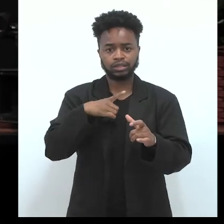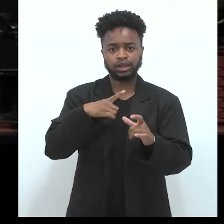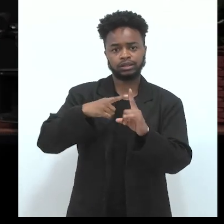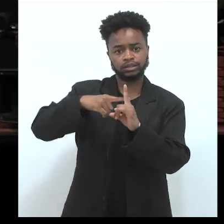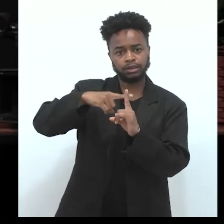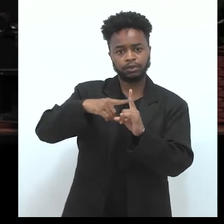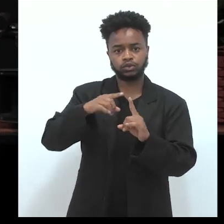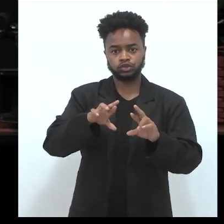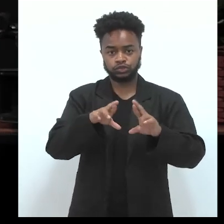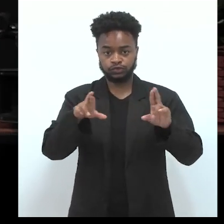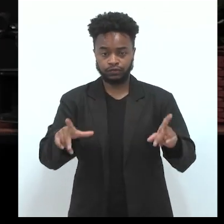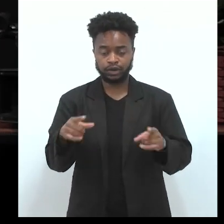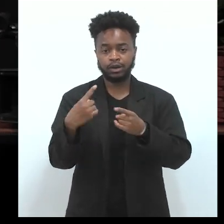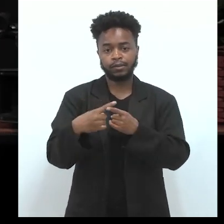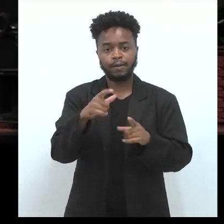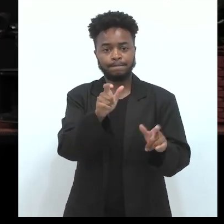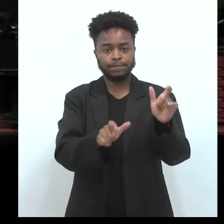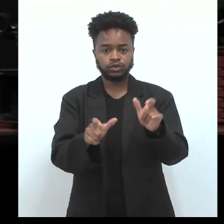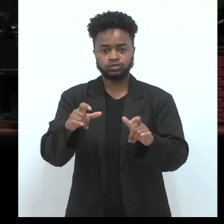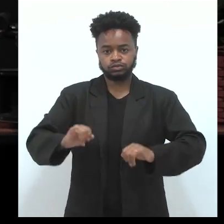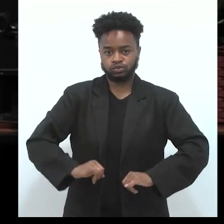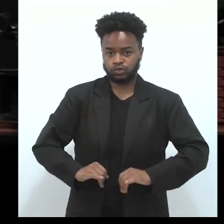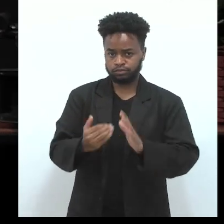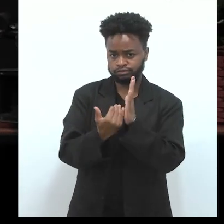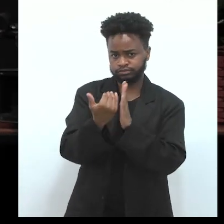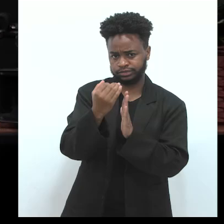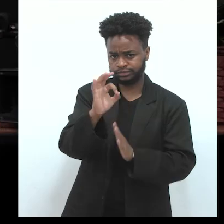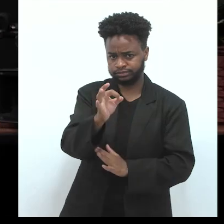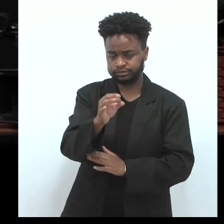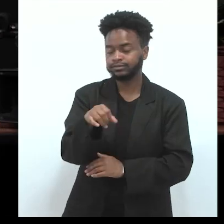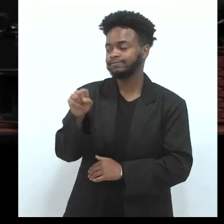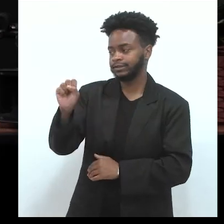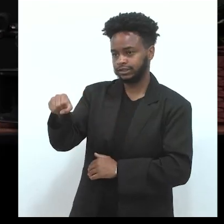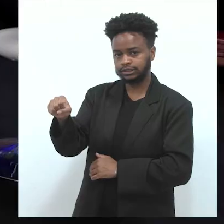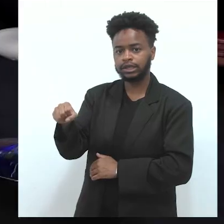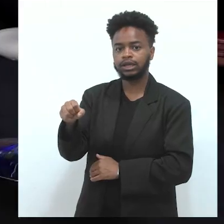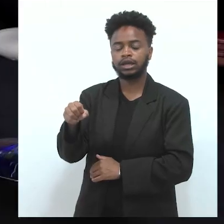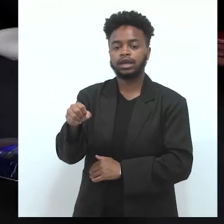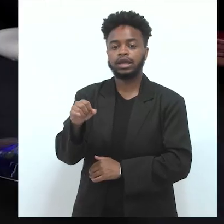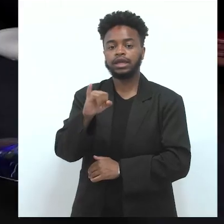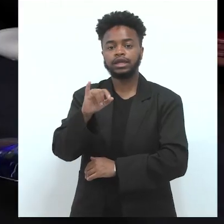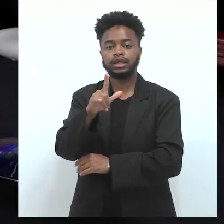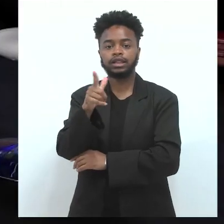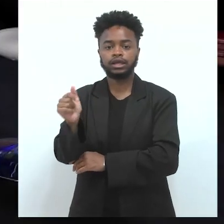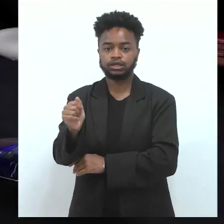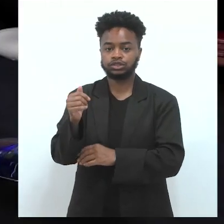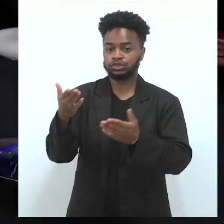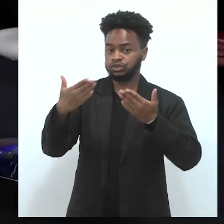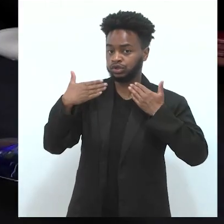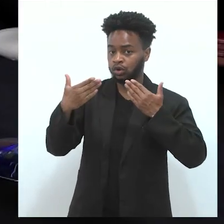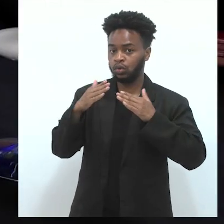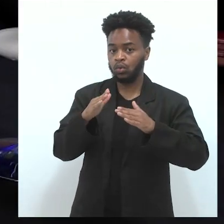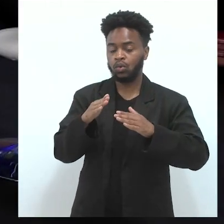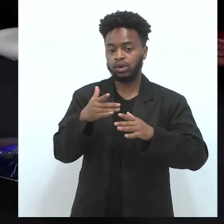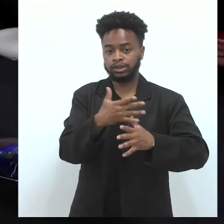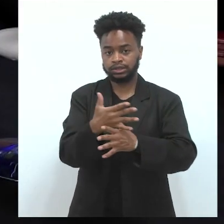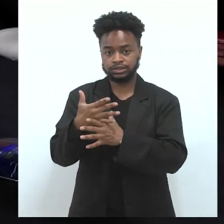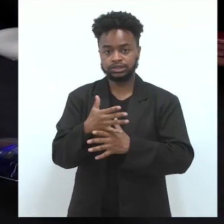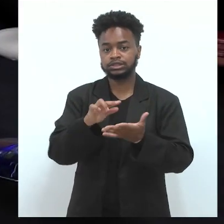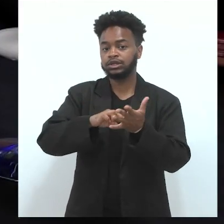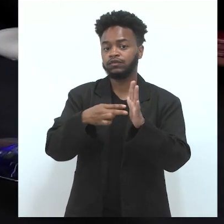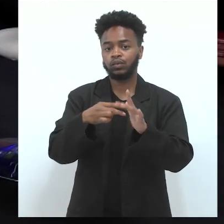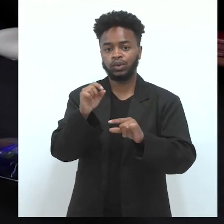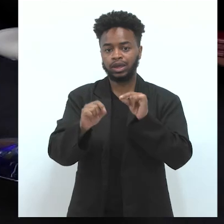locais têm essa diferença de temperatura que faz com que as pessoas sofram mais? Sem dúvida. A ilha de calor urbano nada mais é do